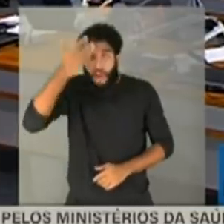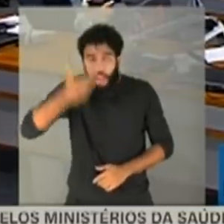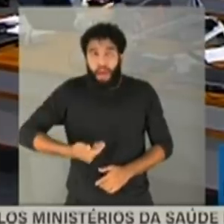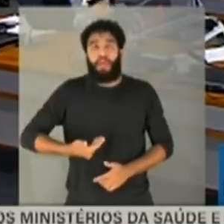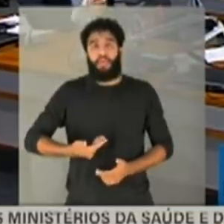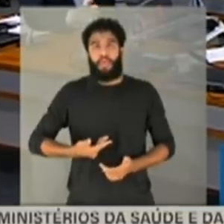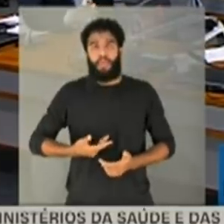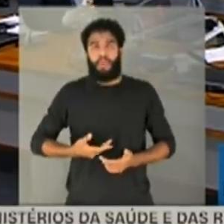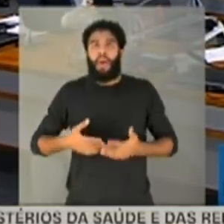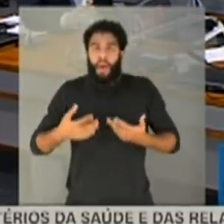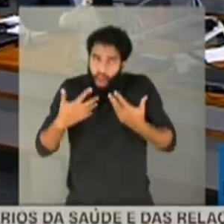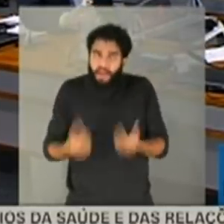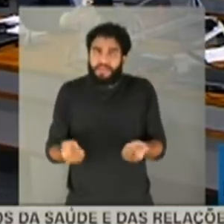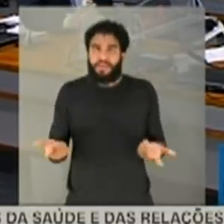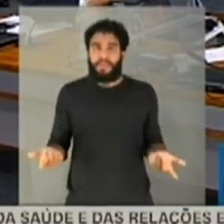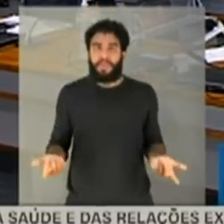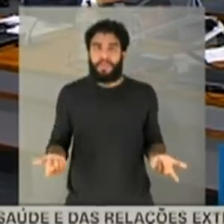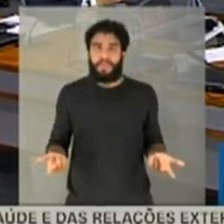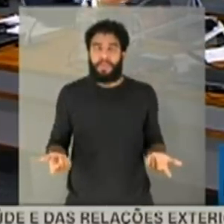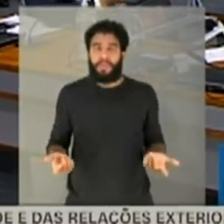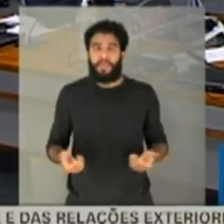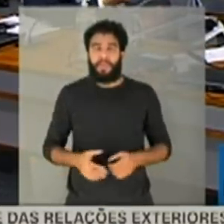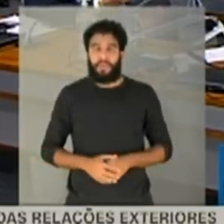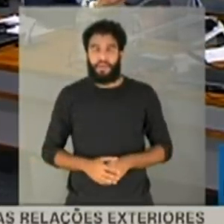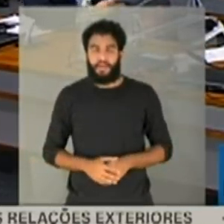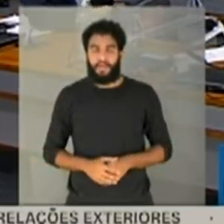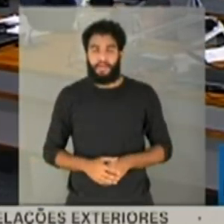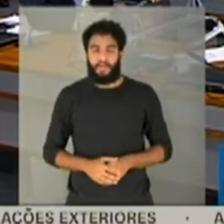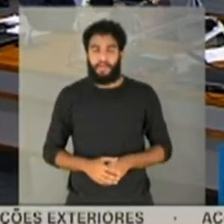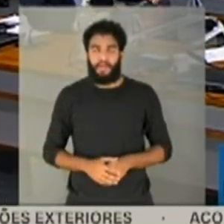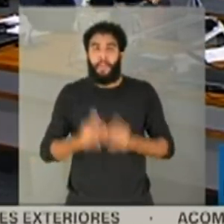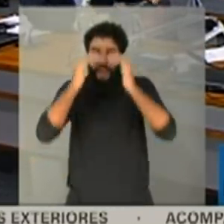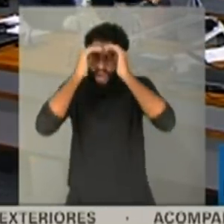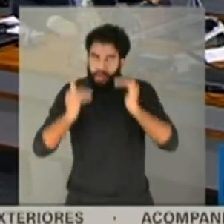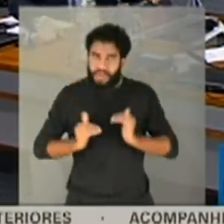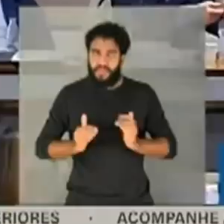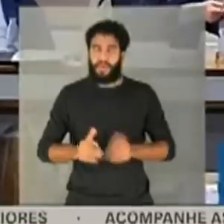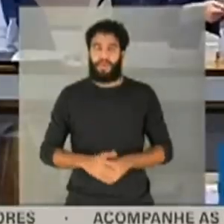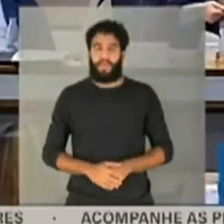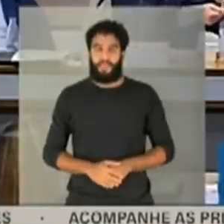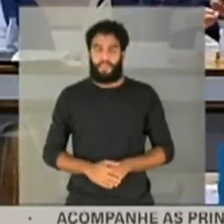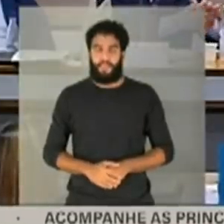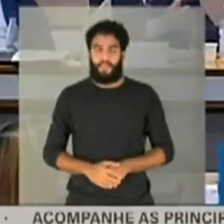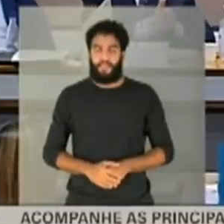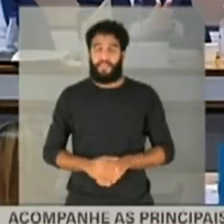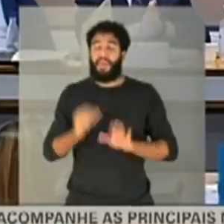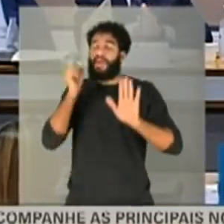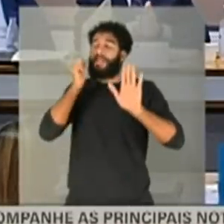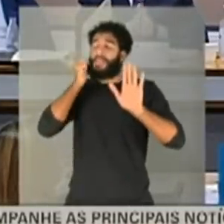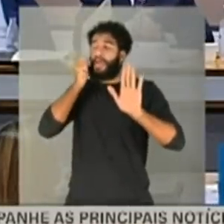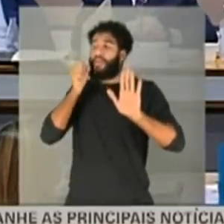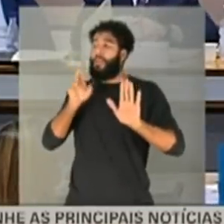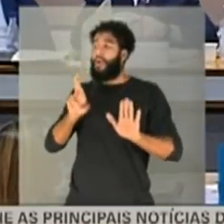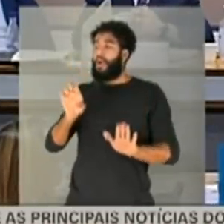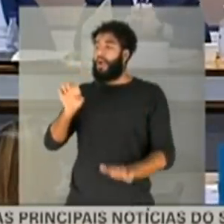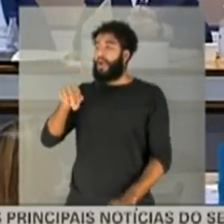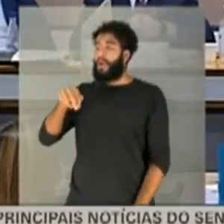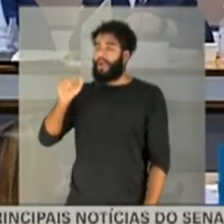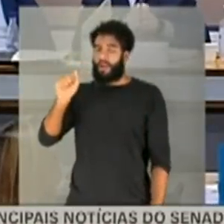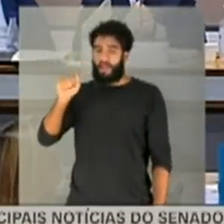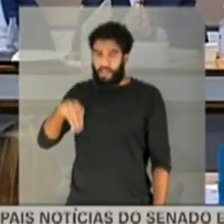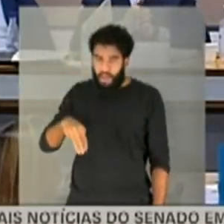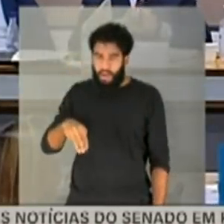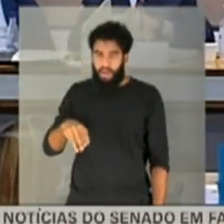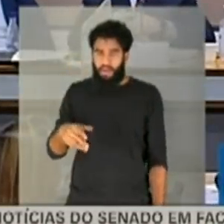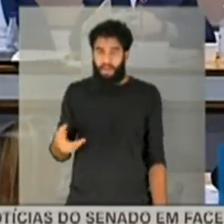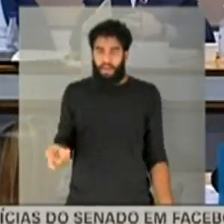pode deixar, presidente. Pelo amor de Deus. Pode deixar. Eu me respeito, senador. Você me respeita. Ô, senador Renan, Vossa Excelência disse, o senhor não pode deixar. Só